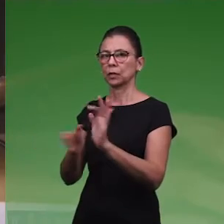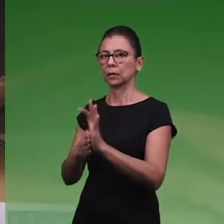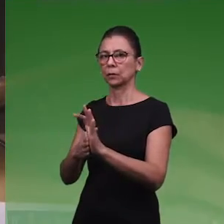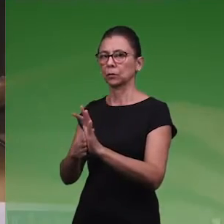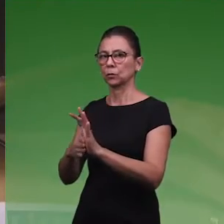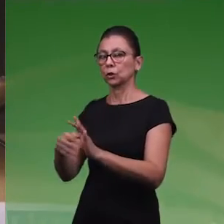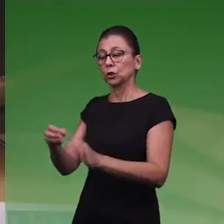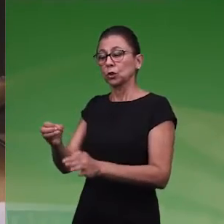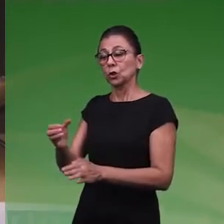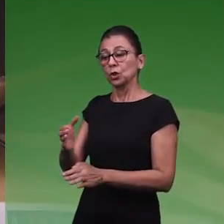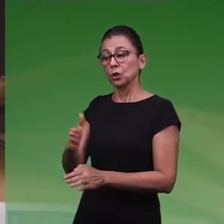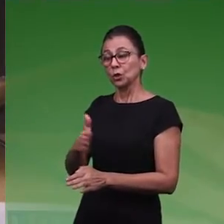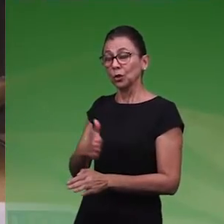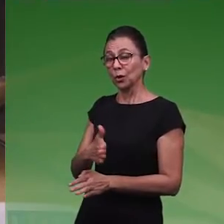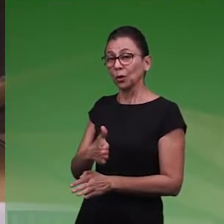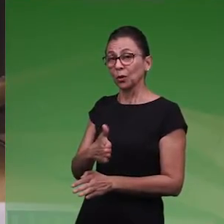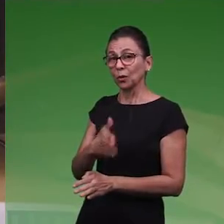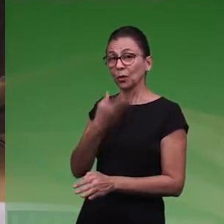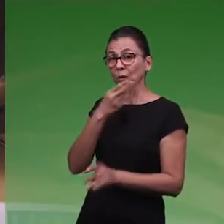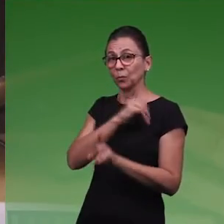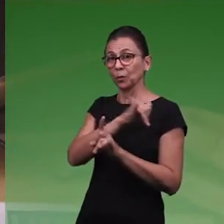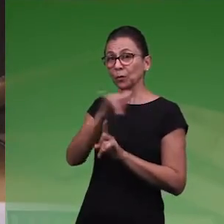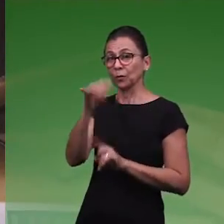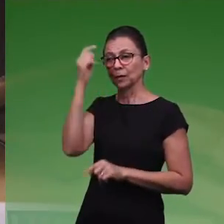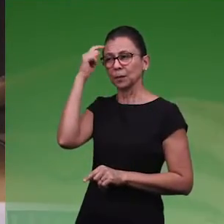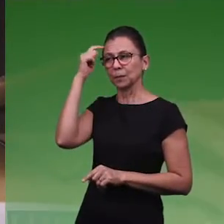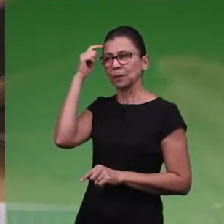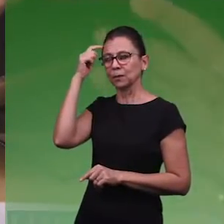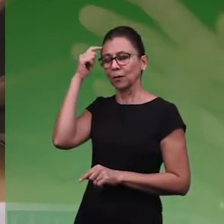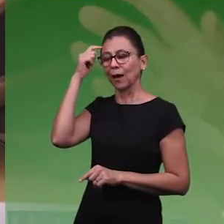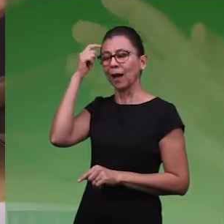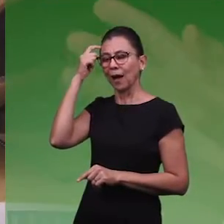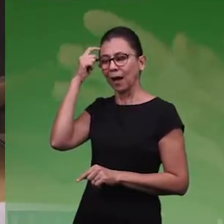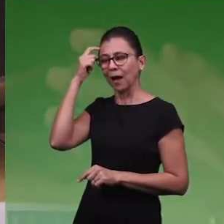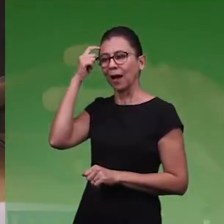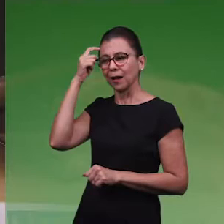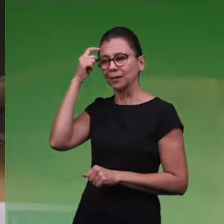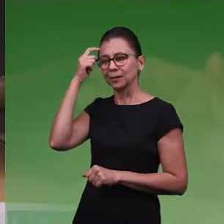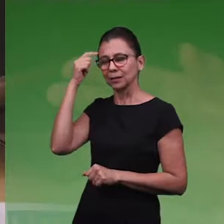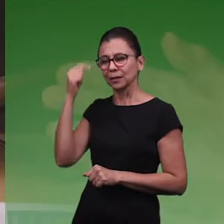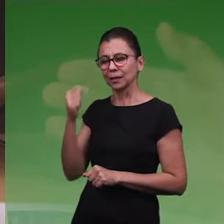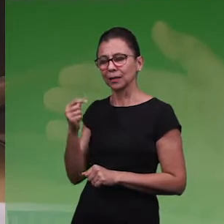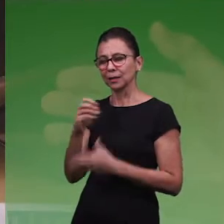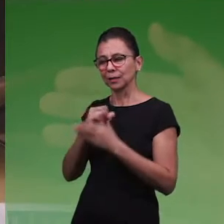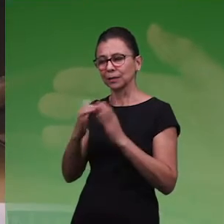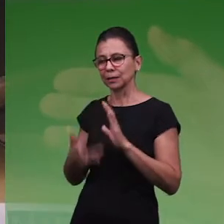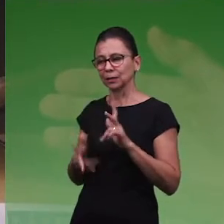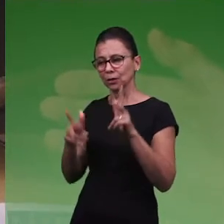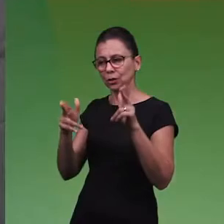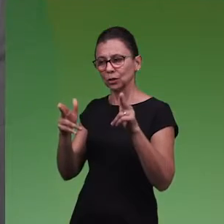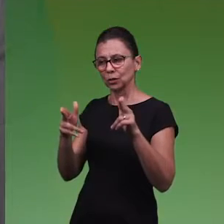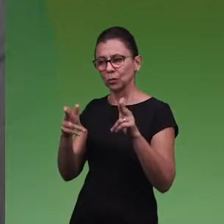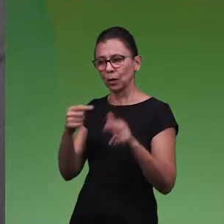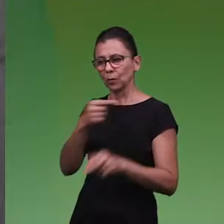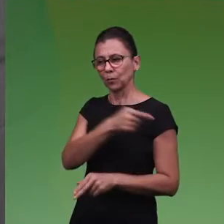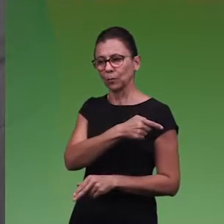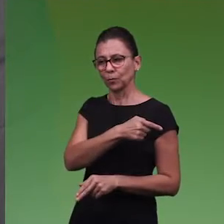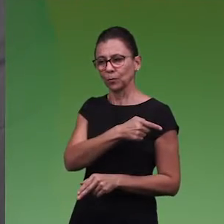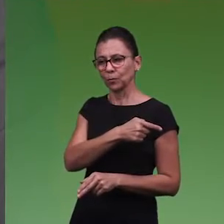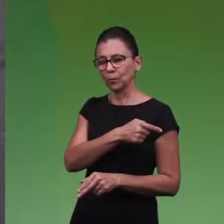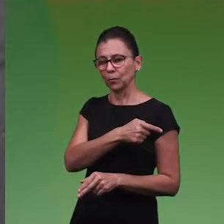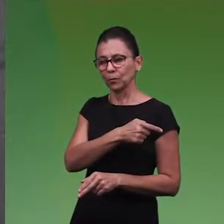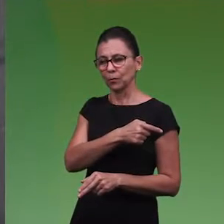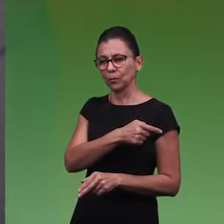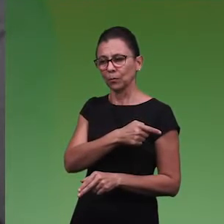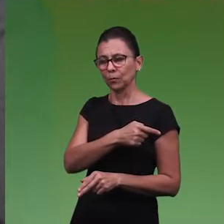ali Samuel pensou que poderia seguir um projeto com a mesma característica daquele que foi rejeitado. Exatamente. E outra coisa,